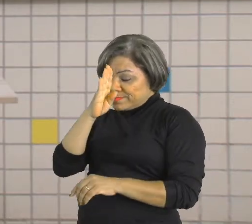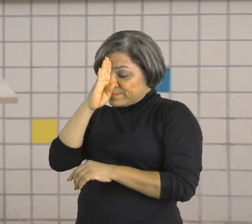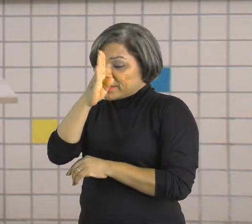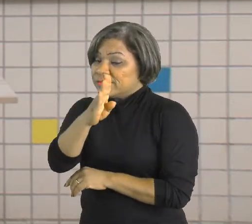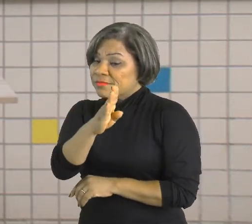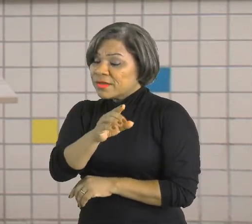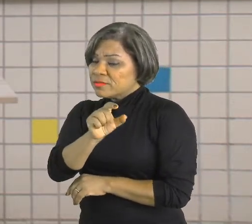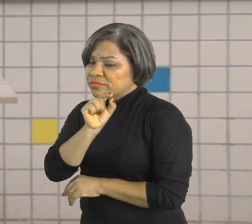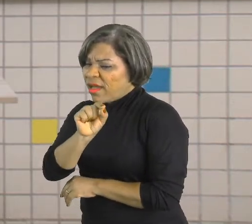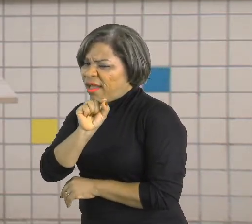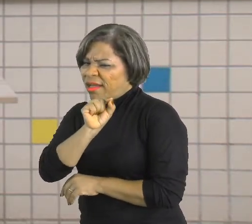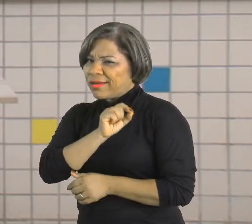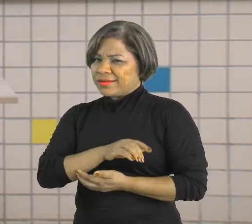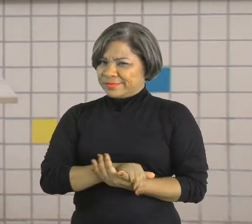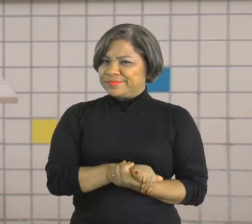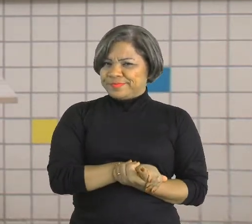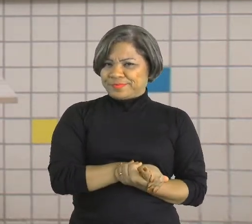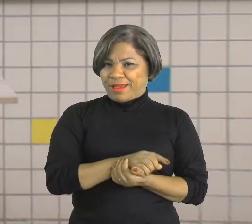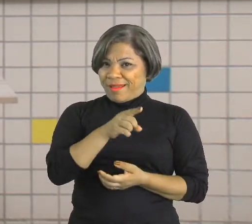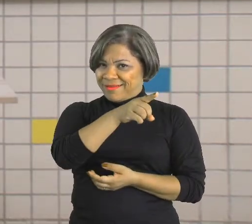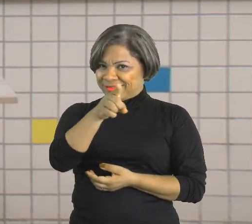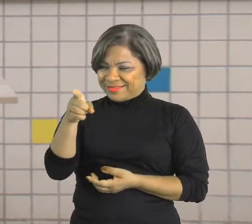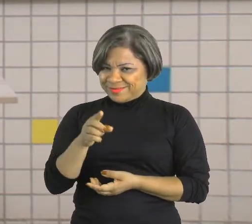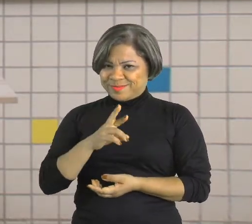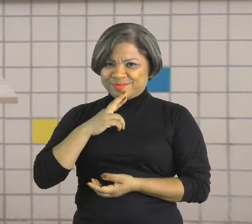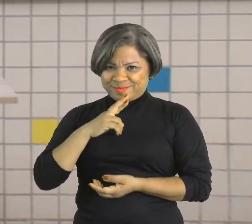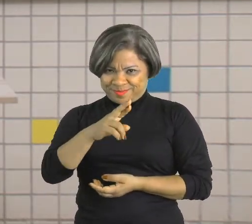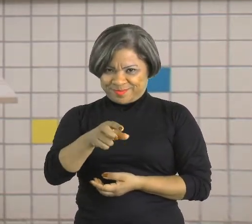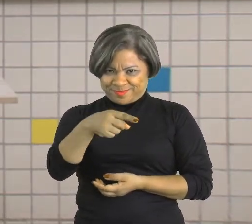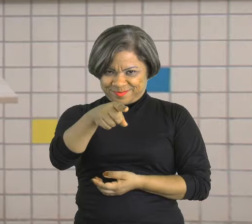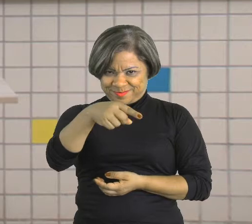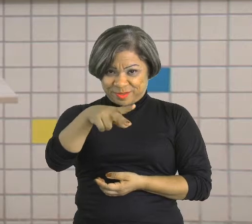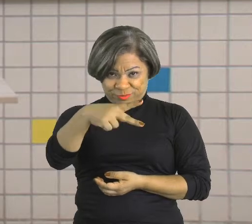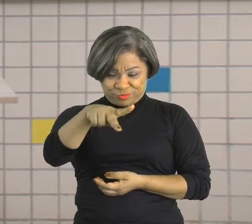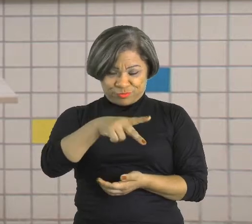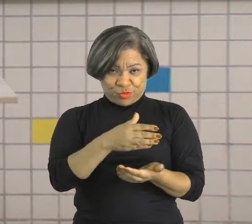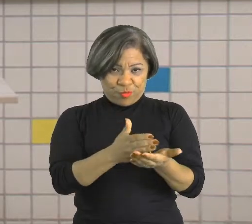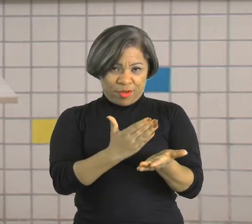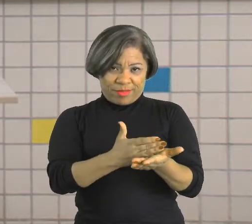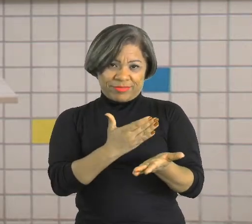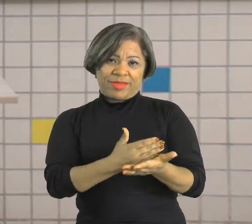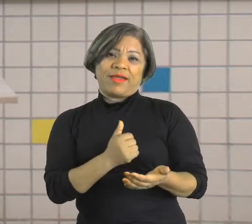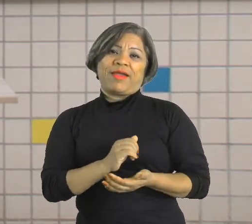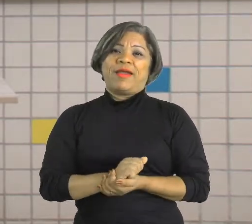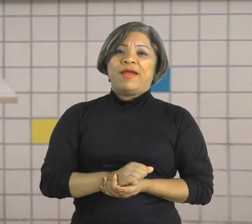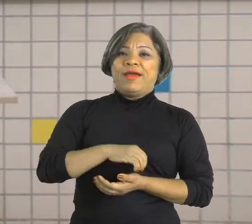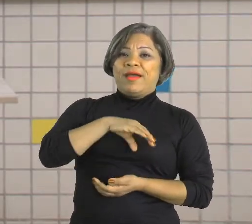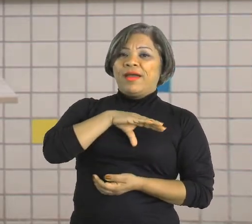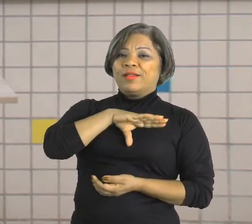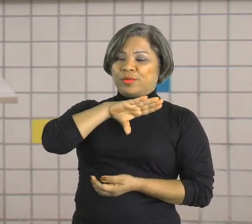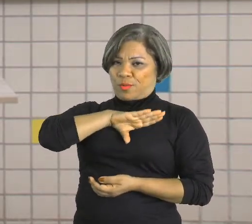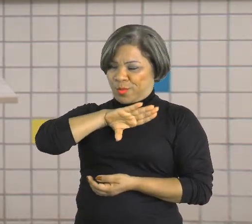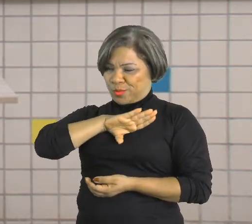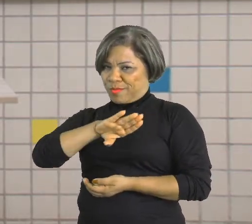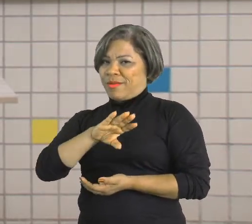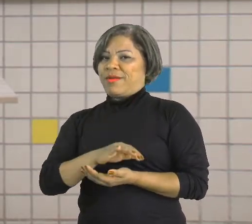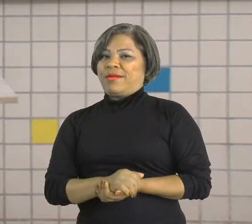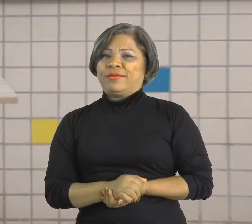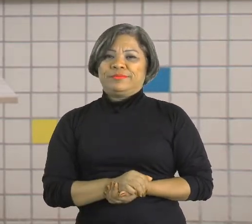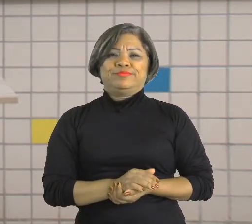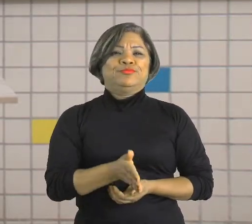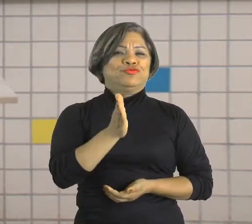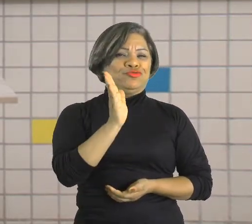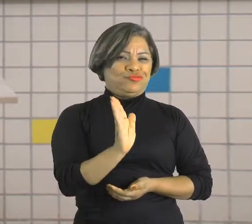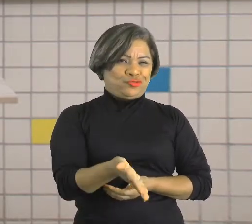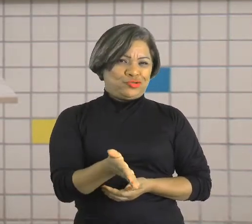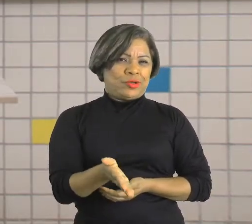vai responder aí no seu caderno de língua portuguesa, que eu creio que você já está com ele